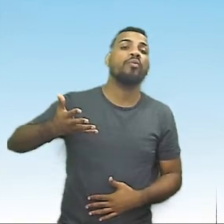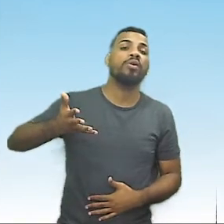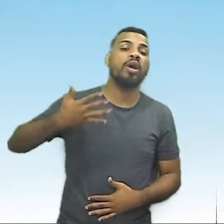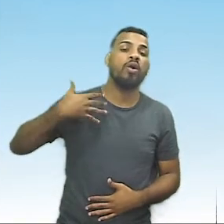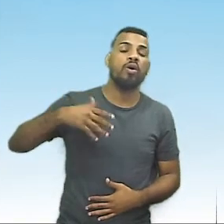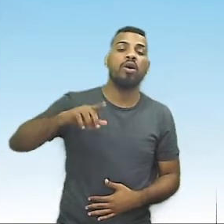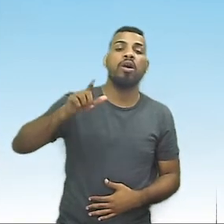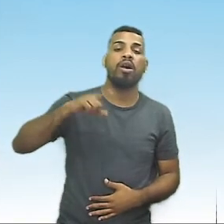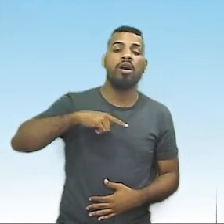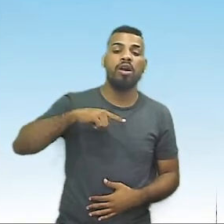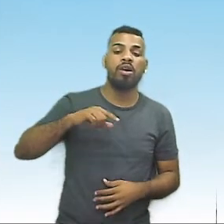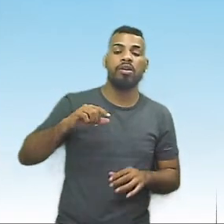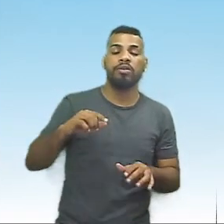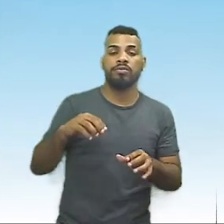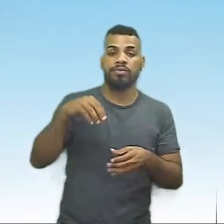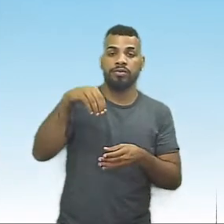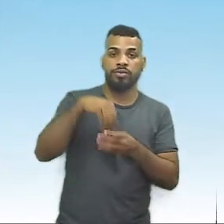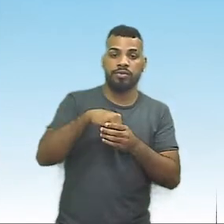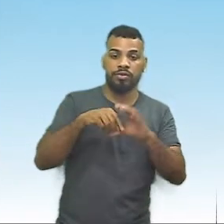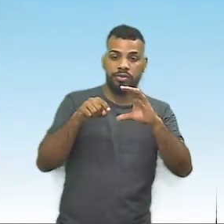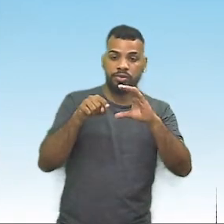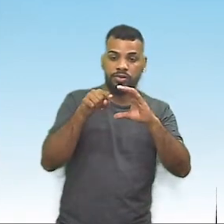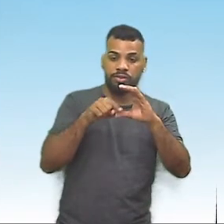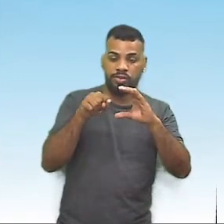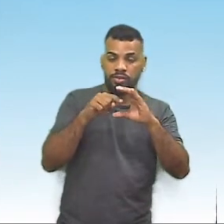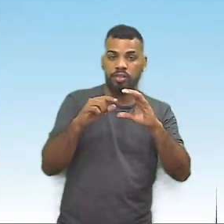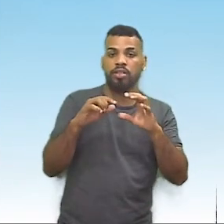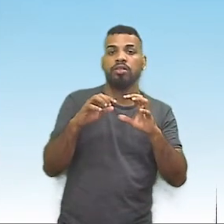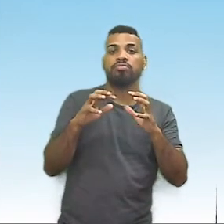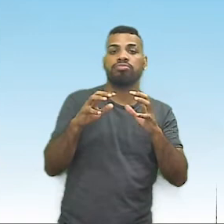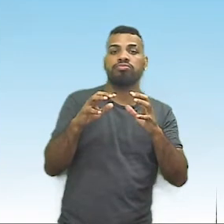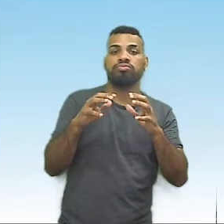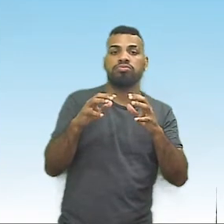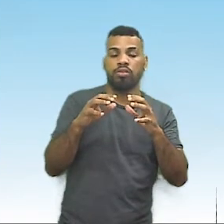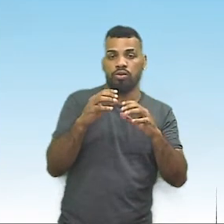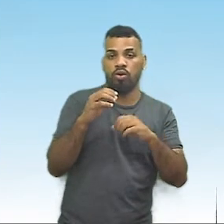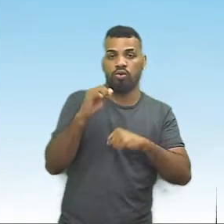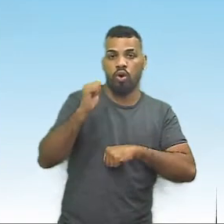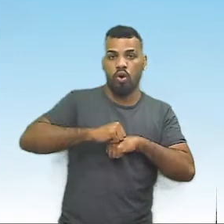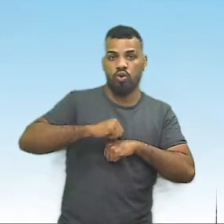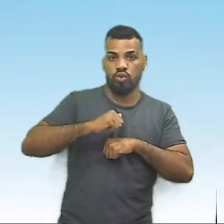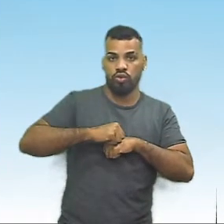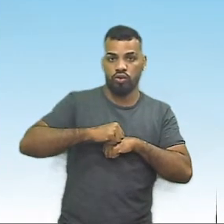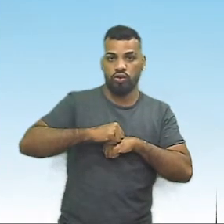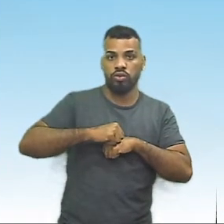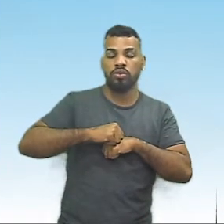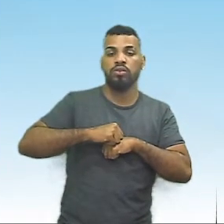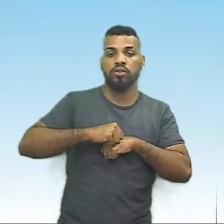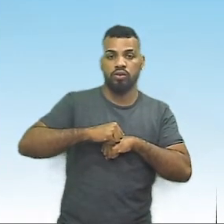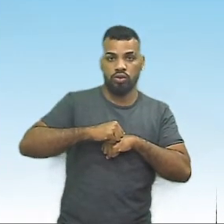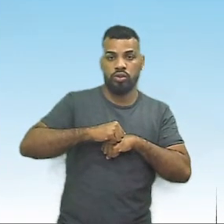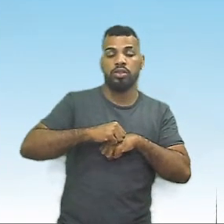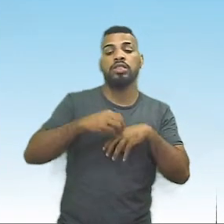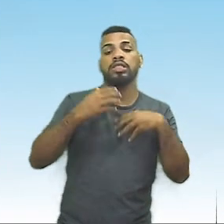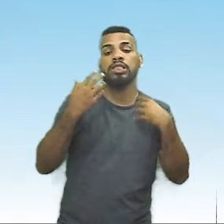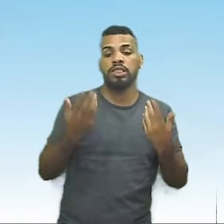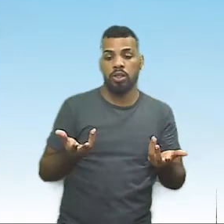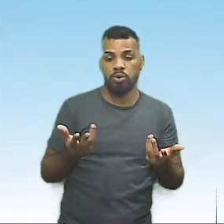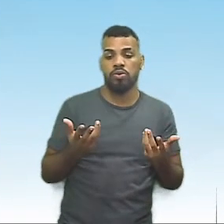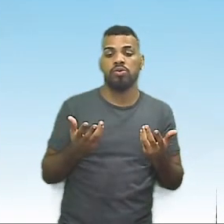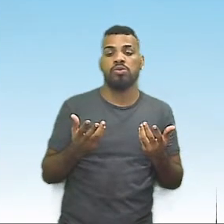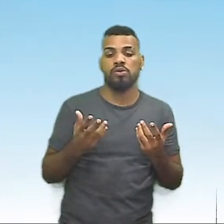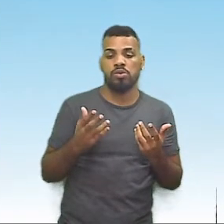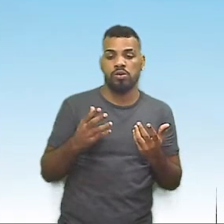das vibrações das moléculas do meio rochoso. E aí, a perda, no caso